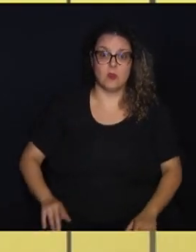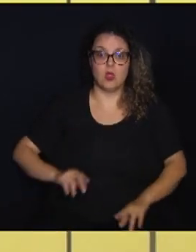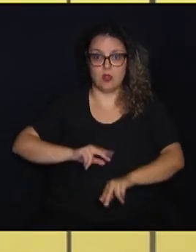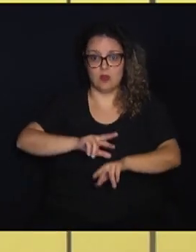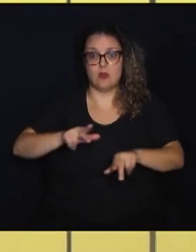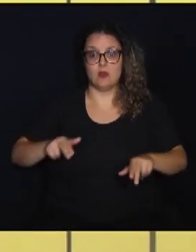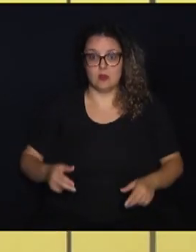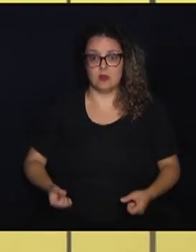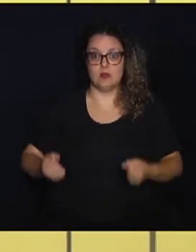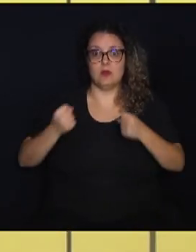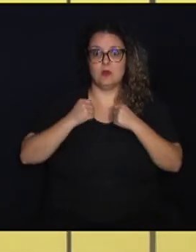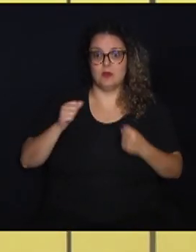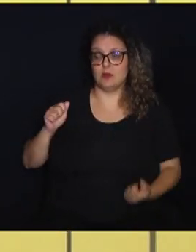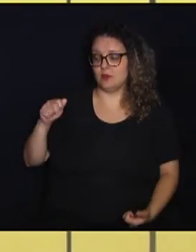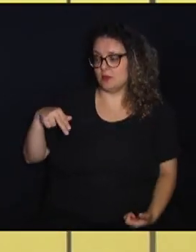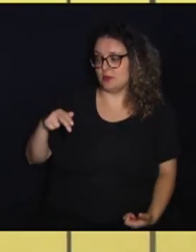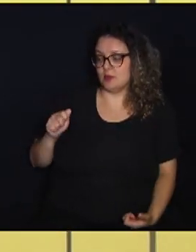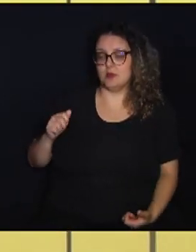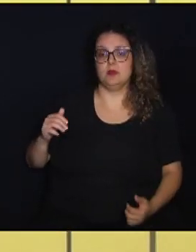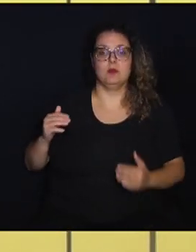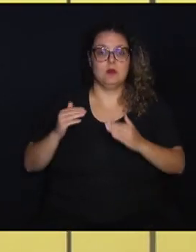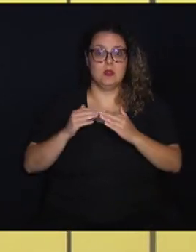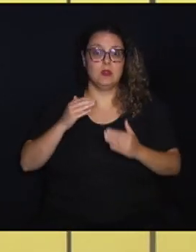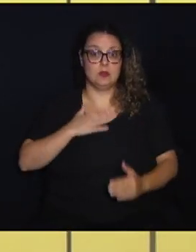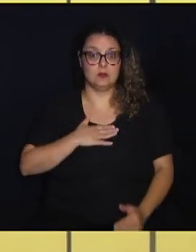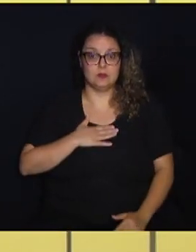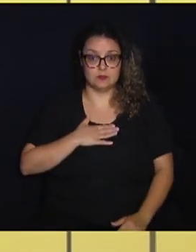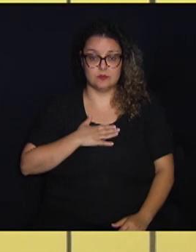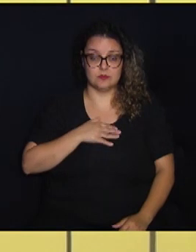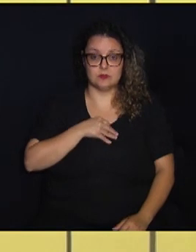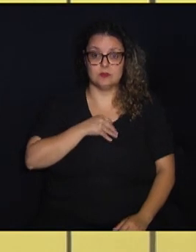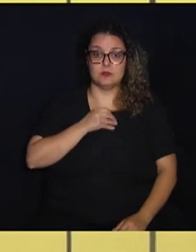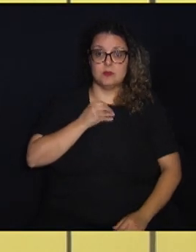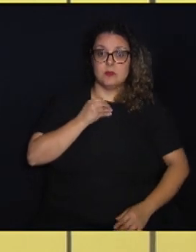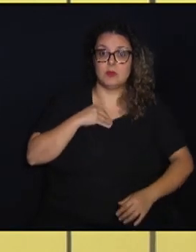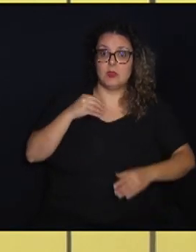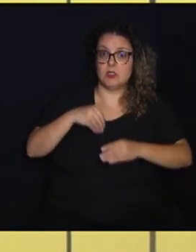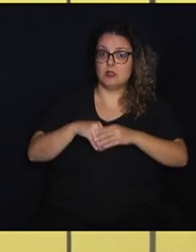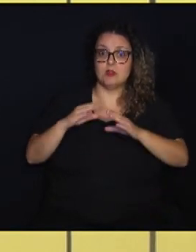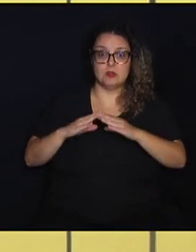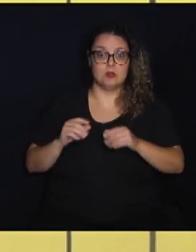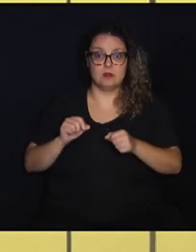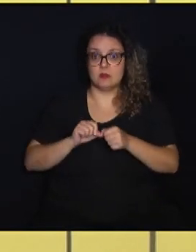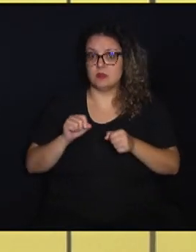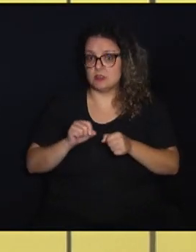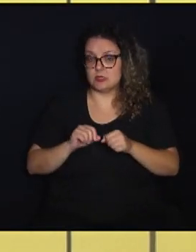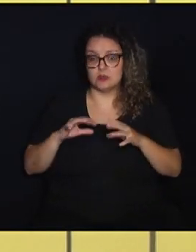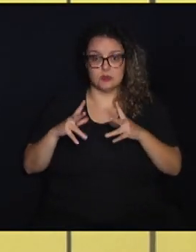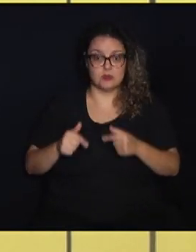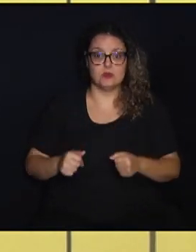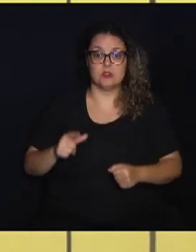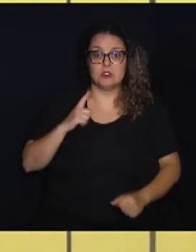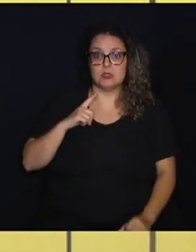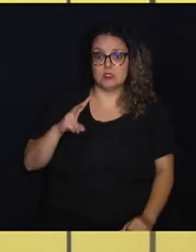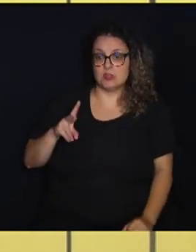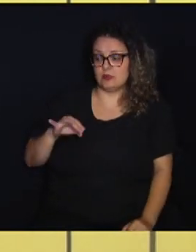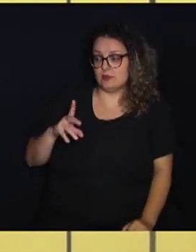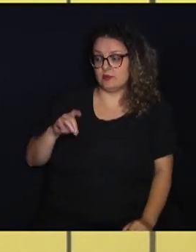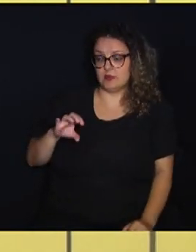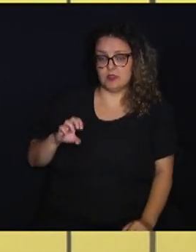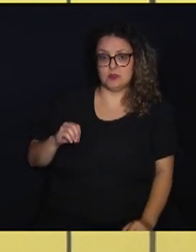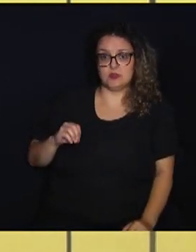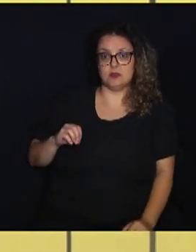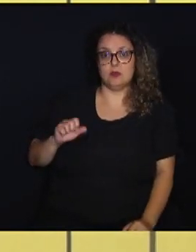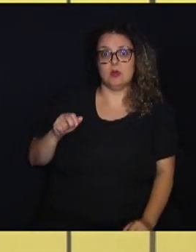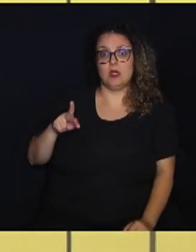exercícios, a Ana tá aí para concordar comigo. Dentro de casa hoje a gente consegue fazer tudo. Hoje a gente tem videoaulas, hoje a gente tem aula